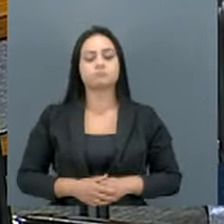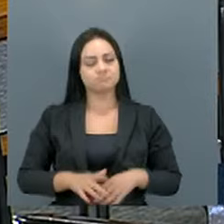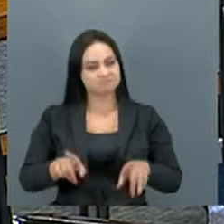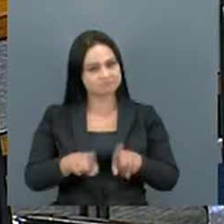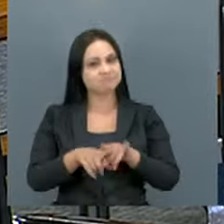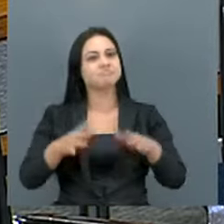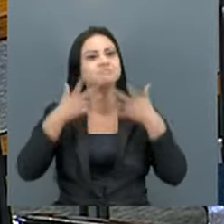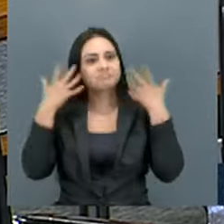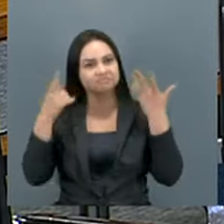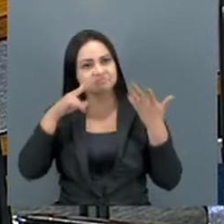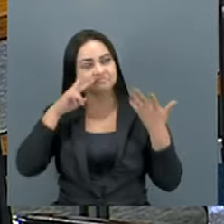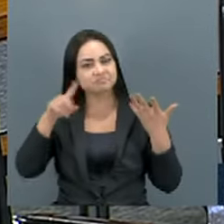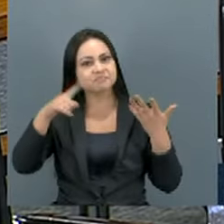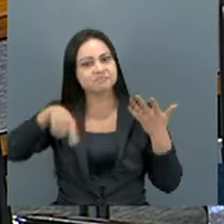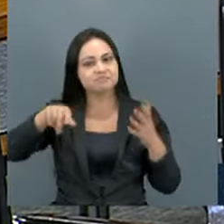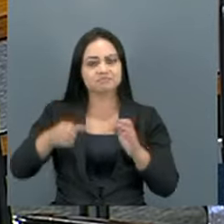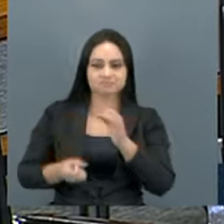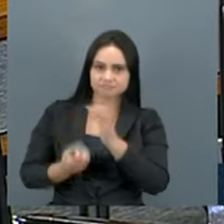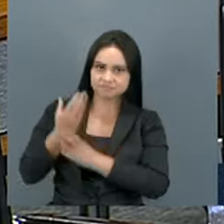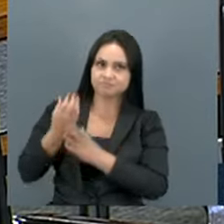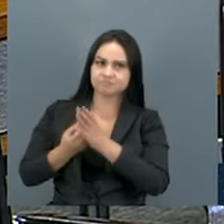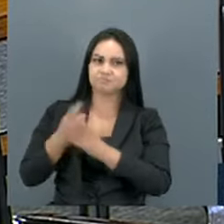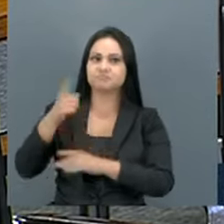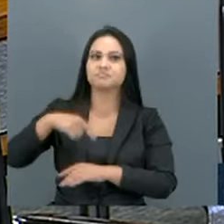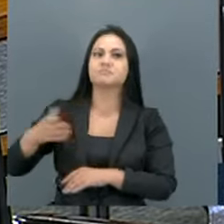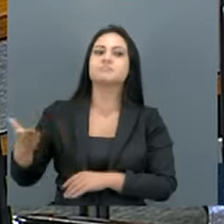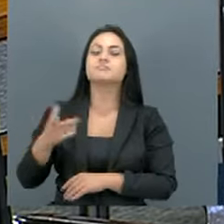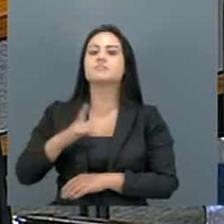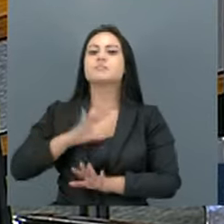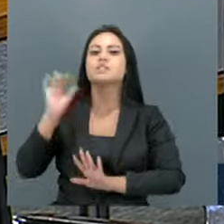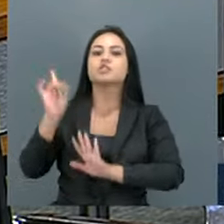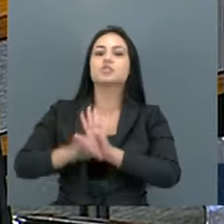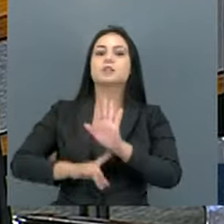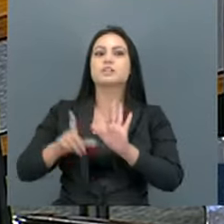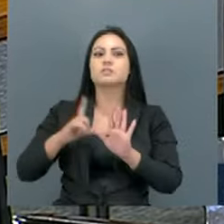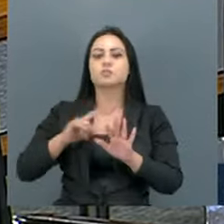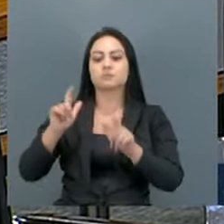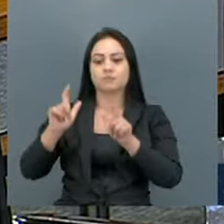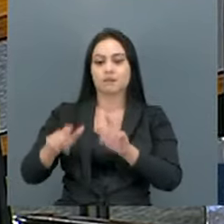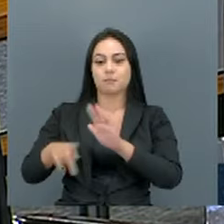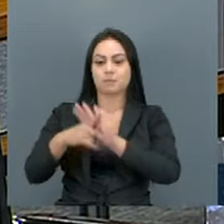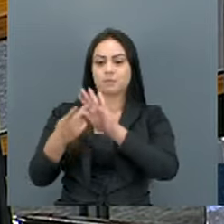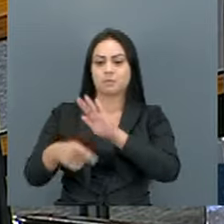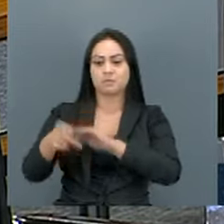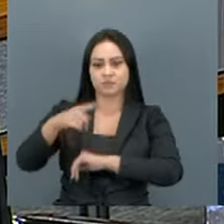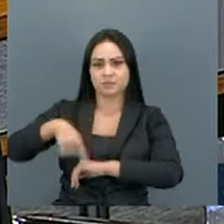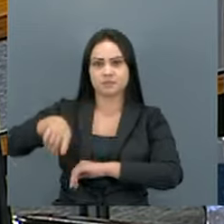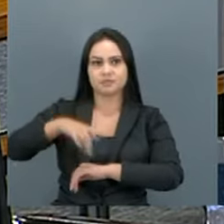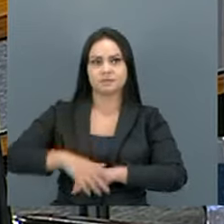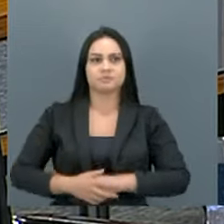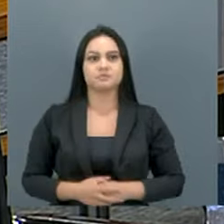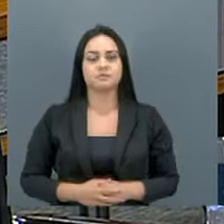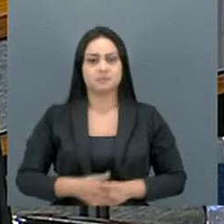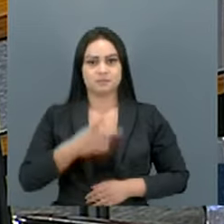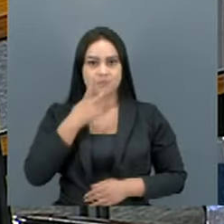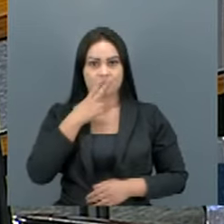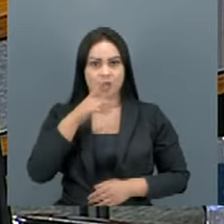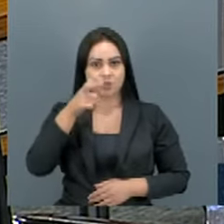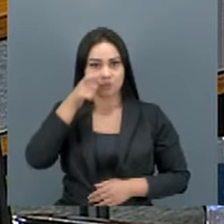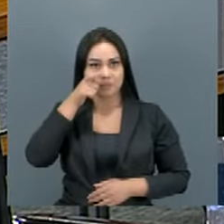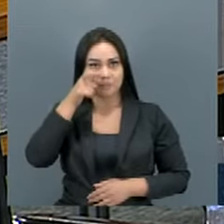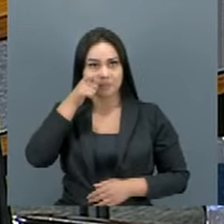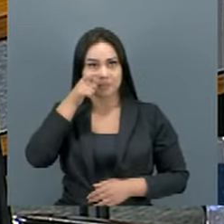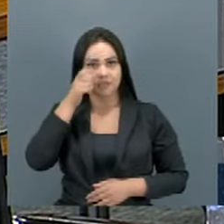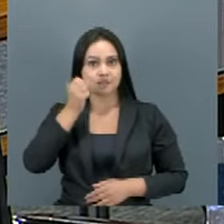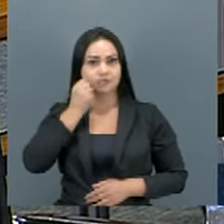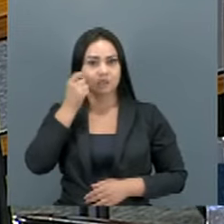nós vemos que vocês querem produzir, vocês querem ter o direito da terra que é de vocês. Acho, Damares,